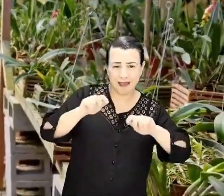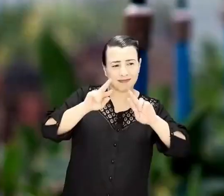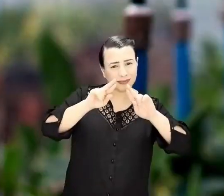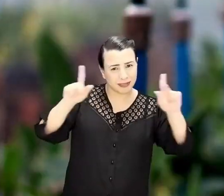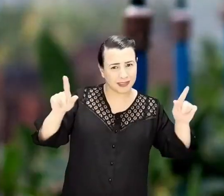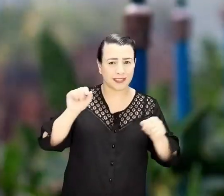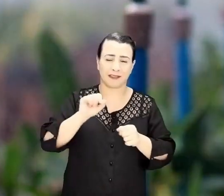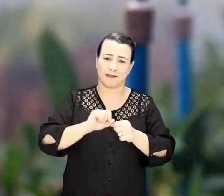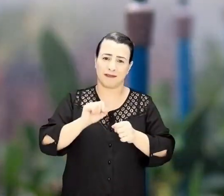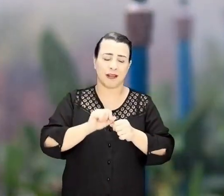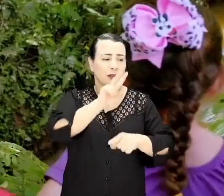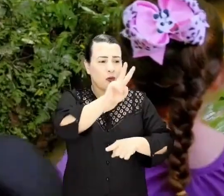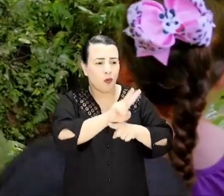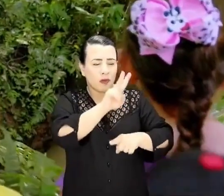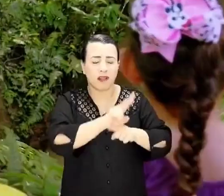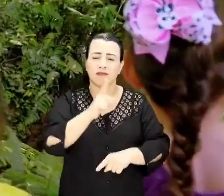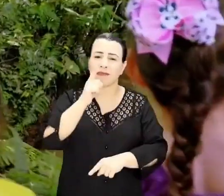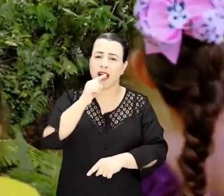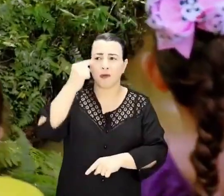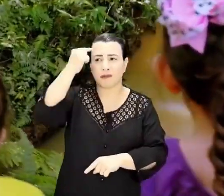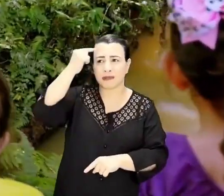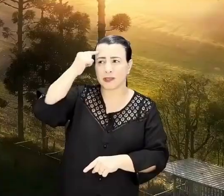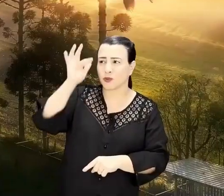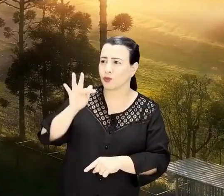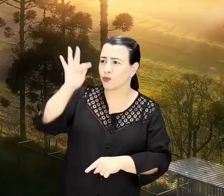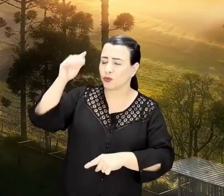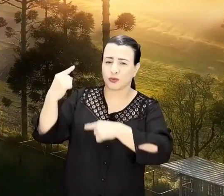diferença e conservar a água para as gerações futuras?